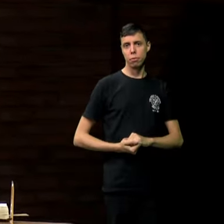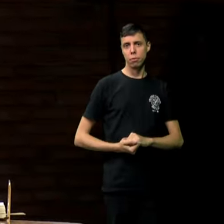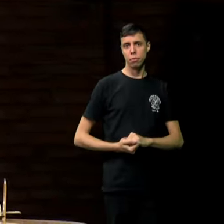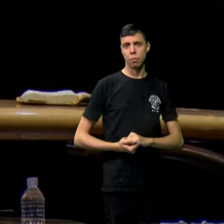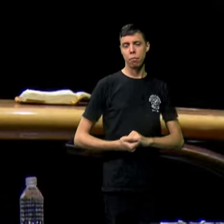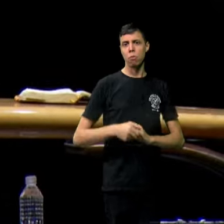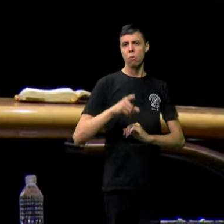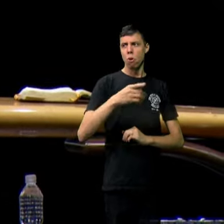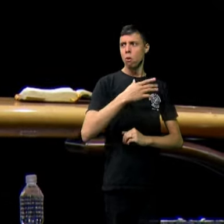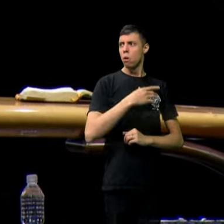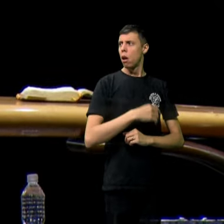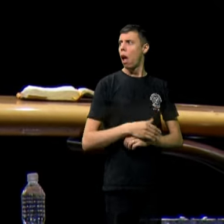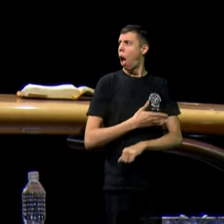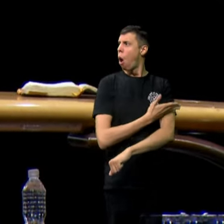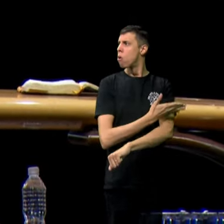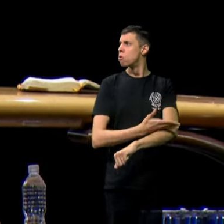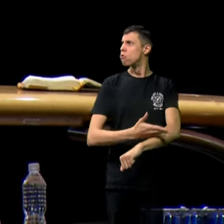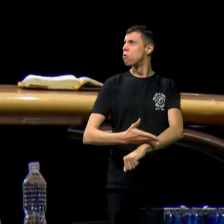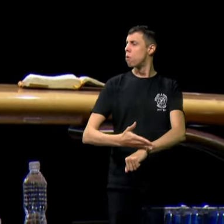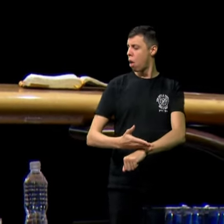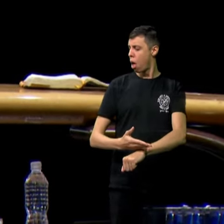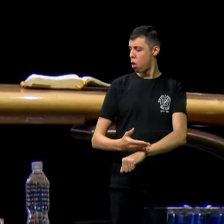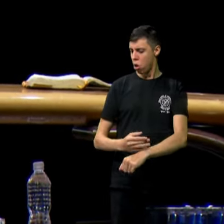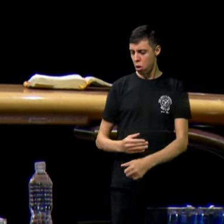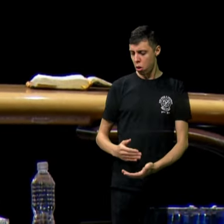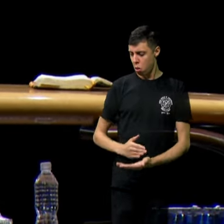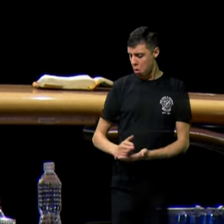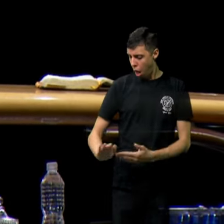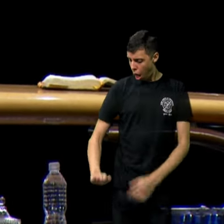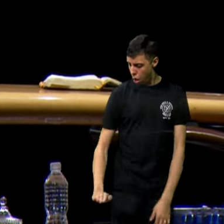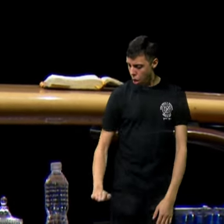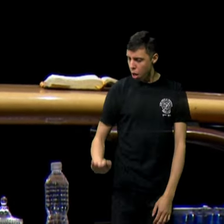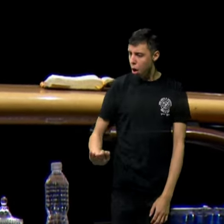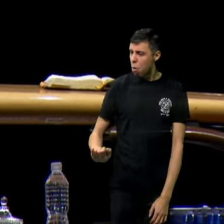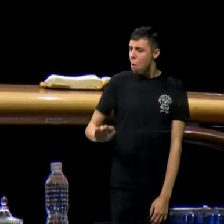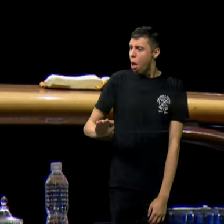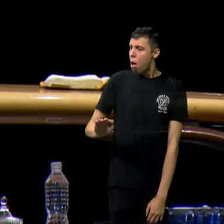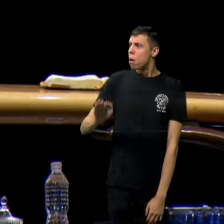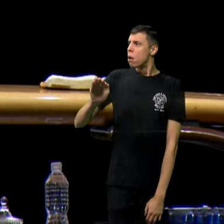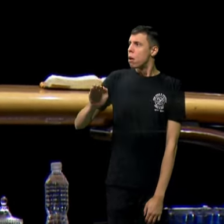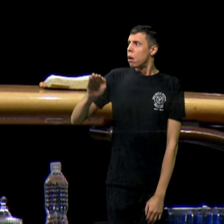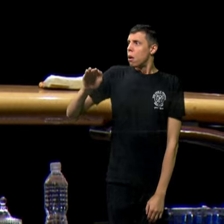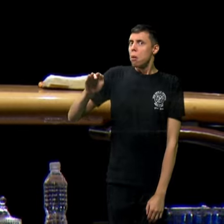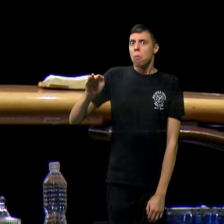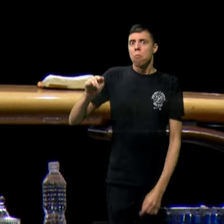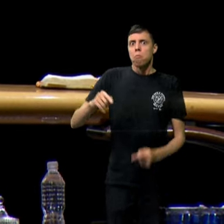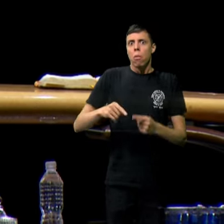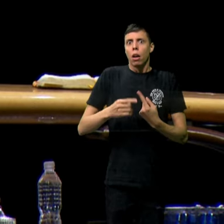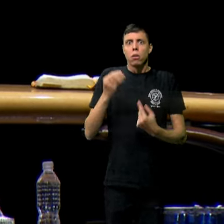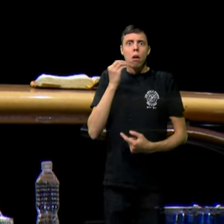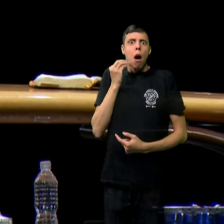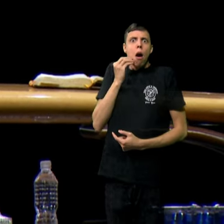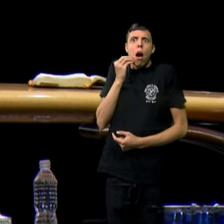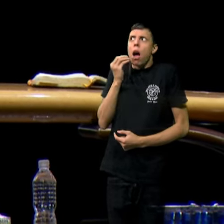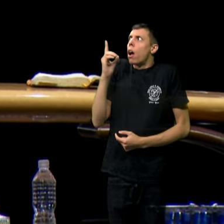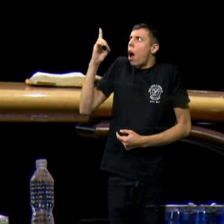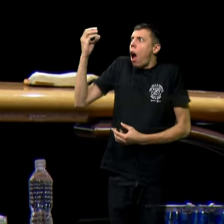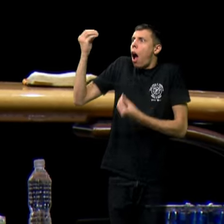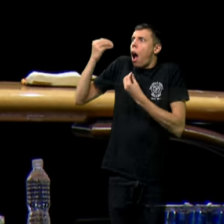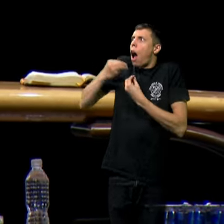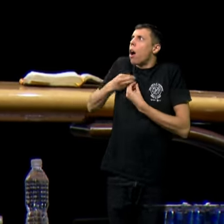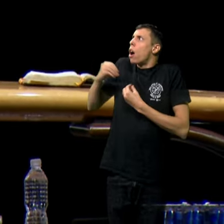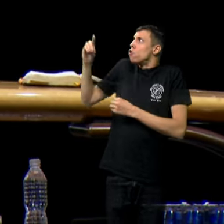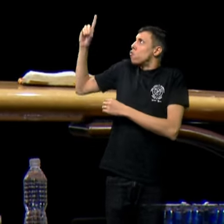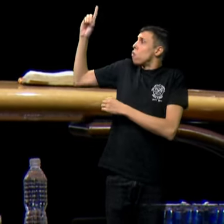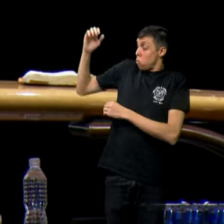Você está acostumado a fazer negócios de baixo para cima, mas quando você tem autoridade, você faz negócios de cima para baixo. Eu